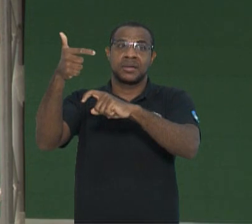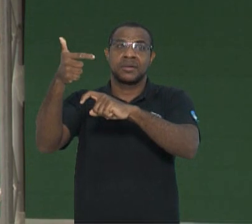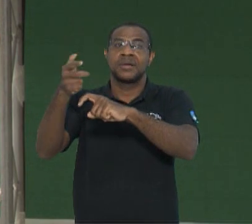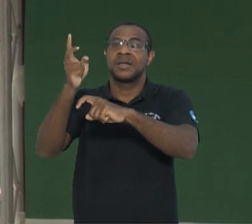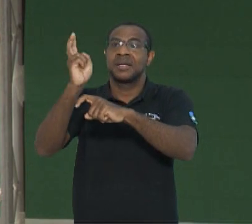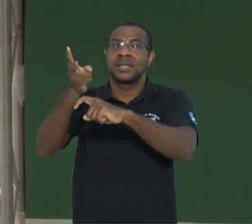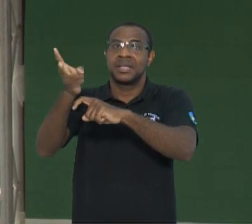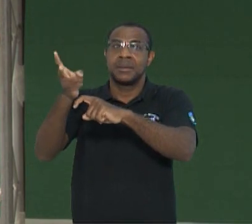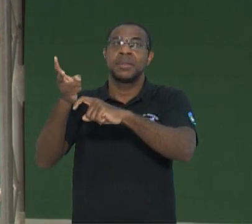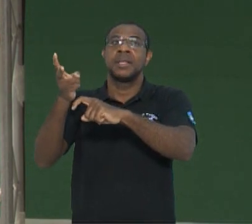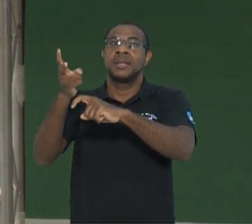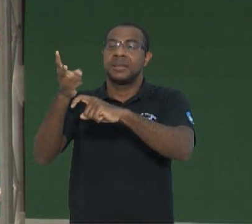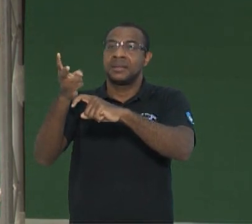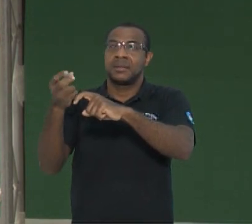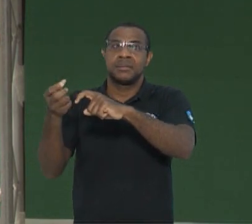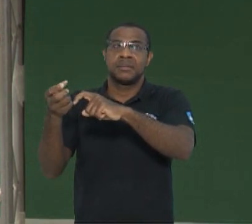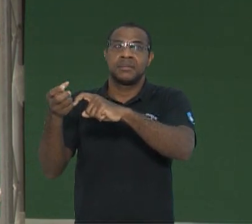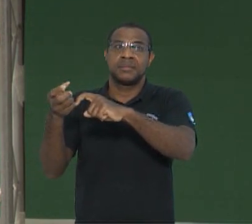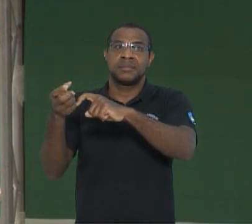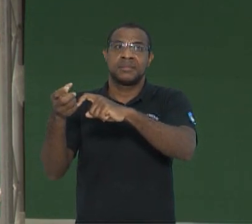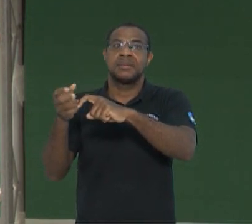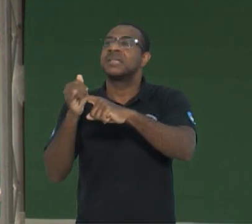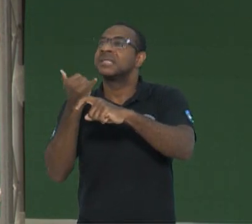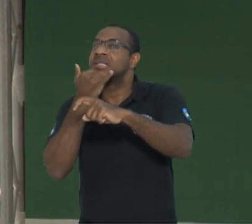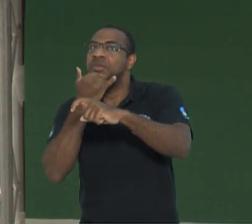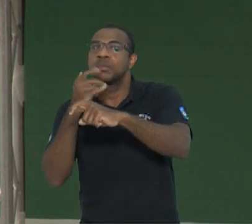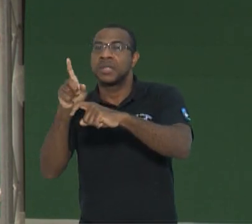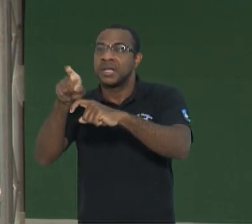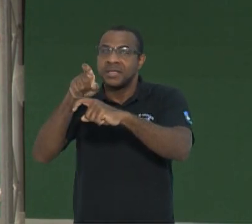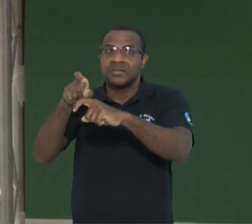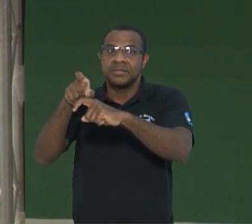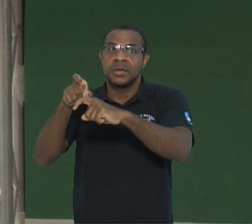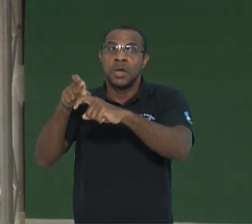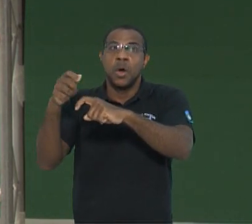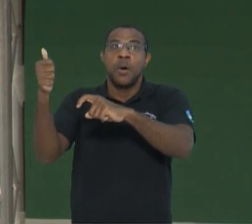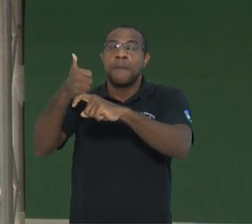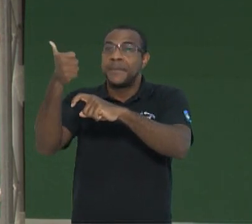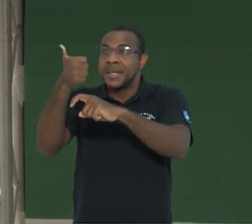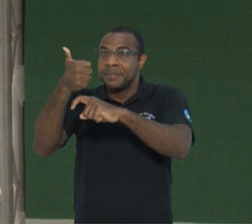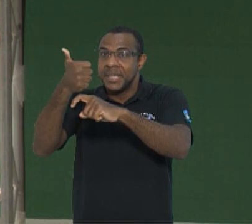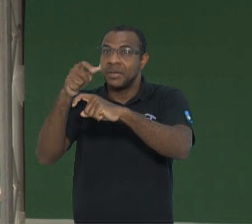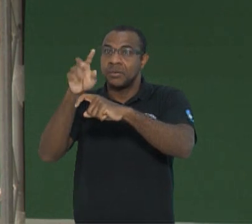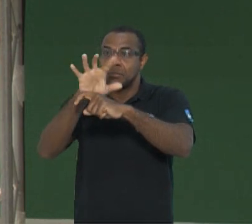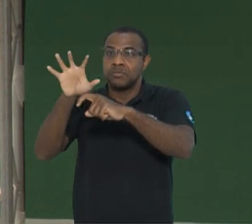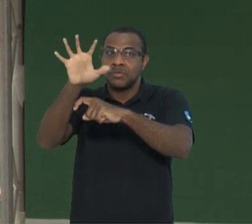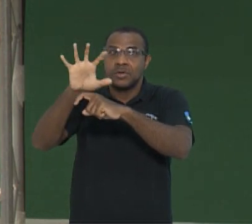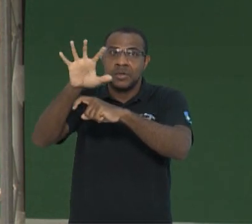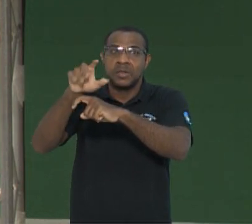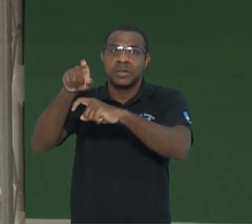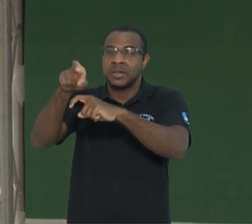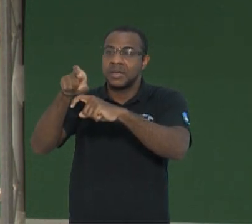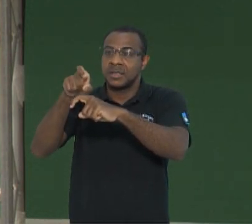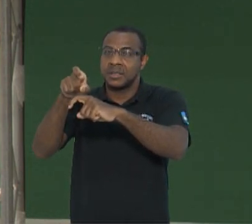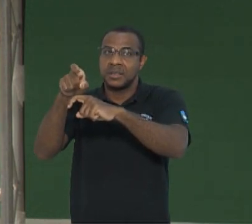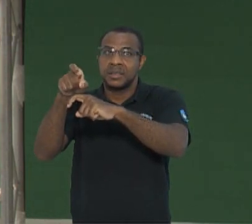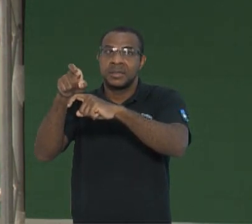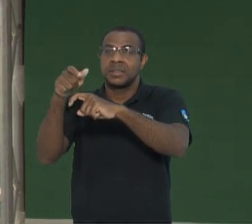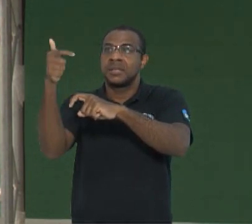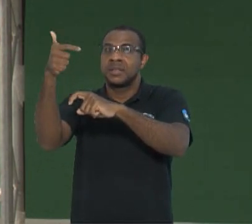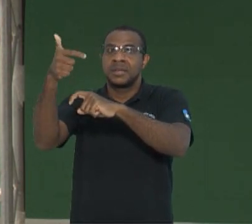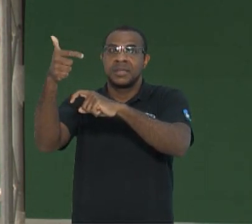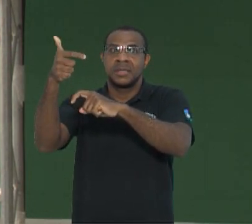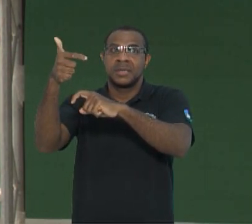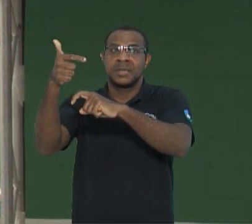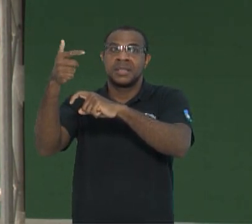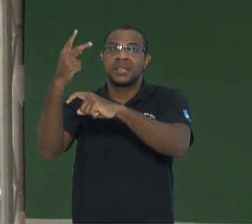sempre acima, aliás, não é sempre o x², né? O primeiro elemento que está aqui no numerador, ele sempre estará